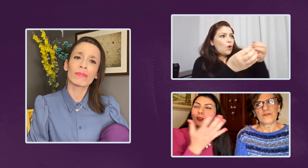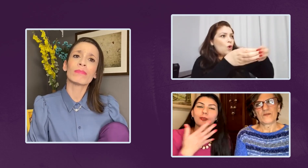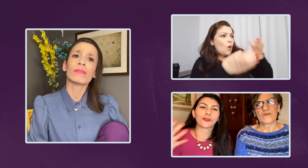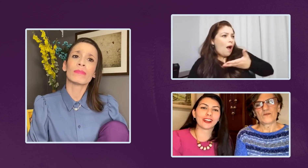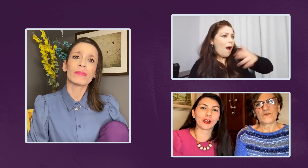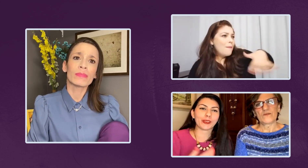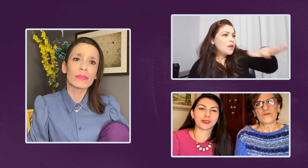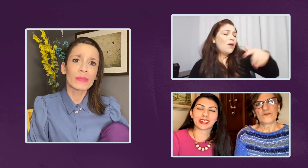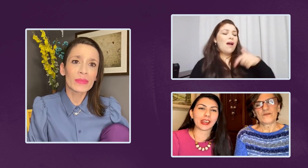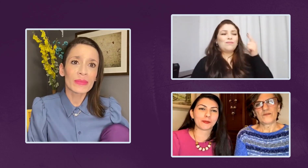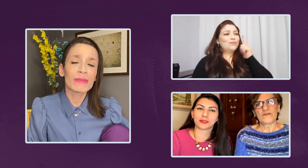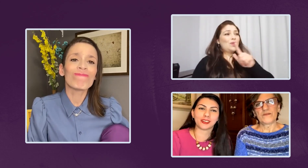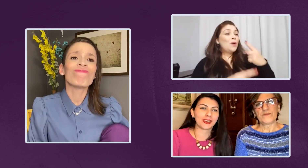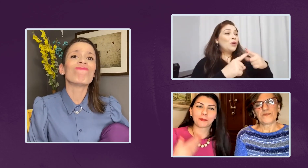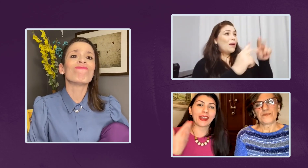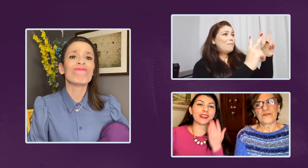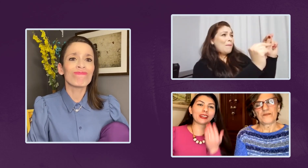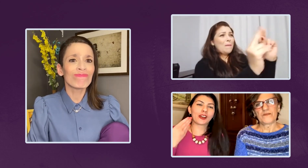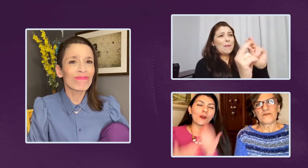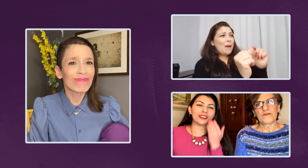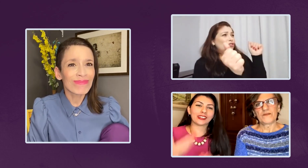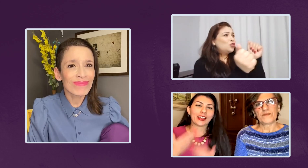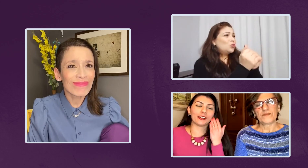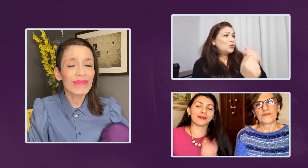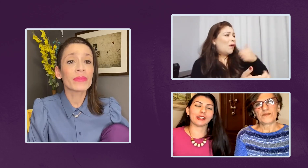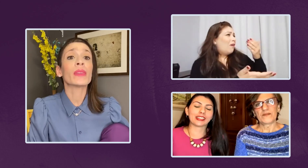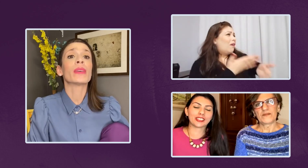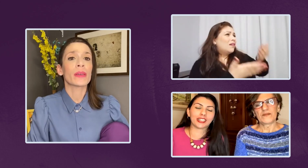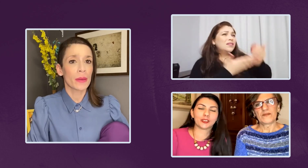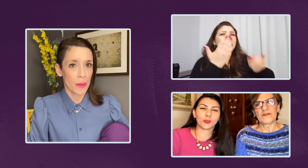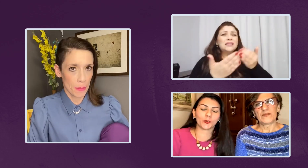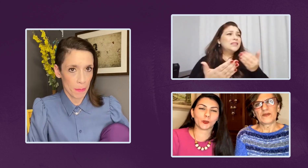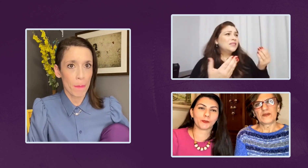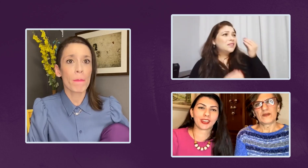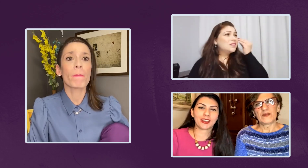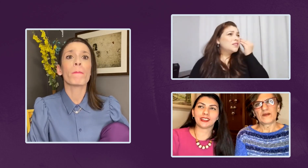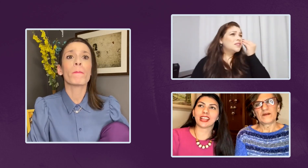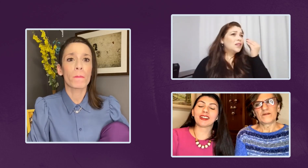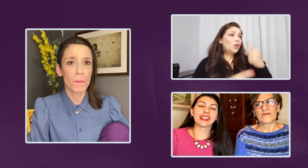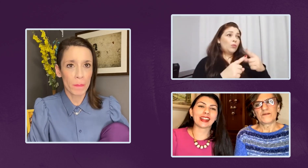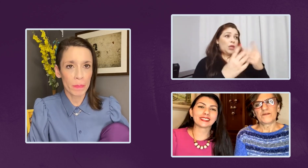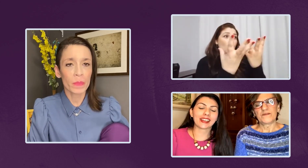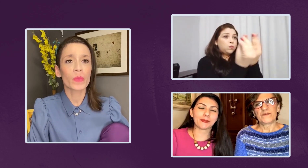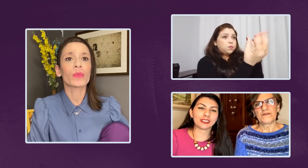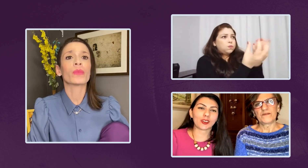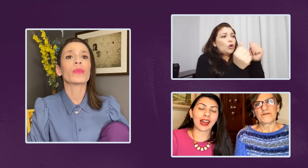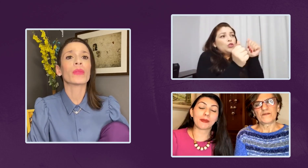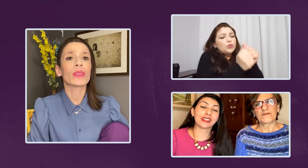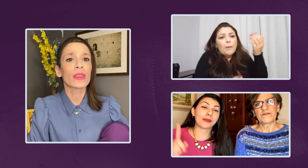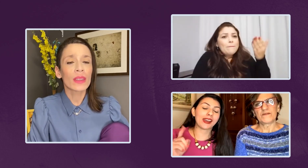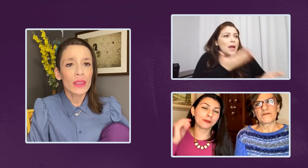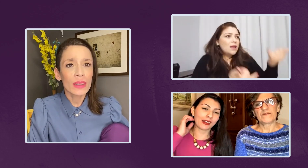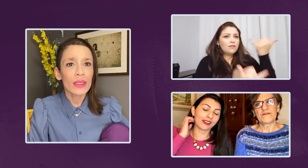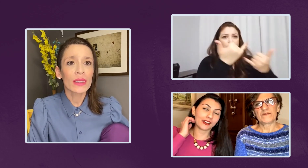é todo mundo falando ao mesmo tempo. Perde muita coisa, né? Quando é muita gente junto. Então, a tendência era me isolar,